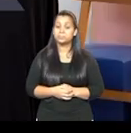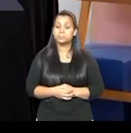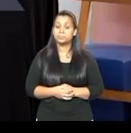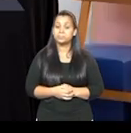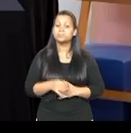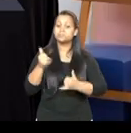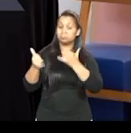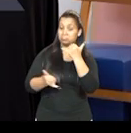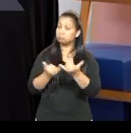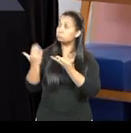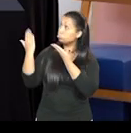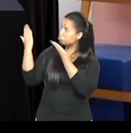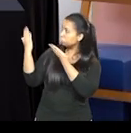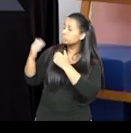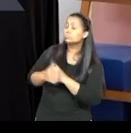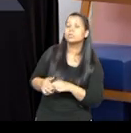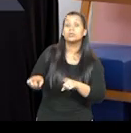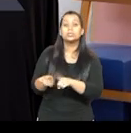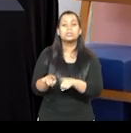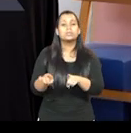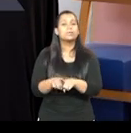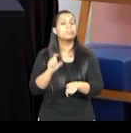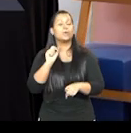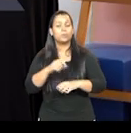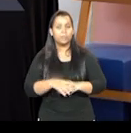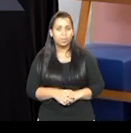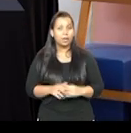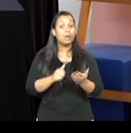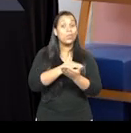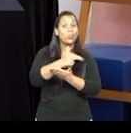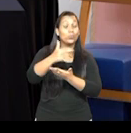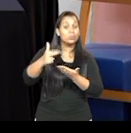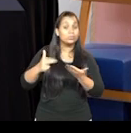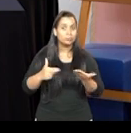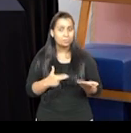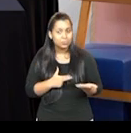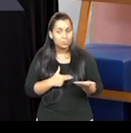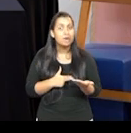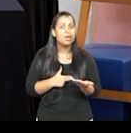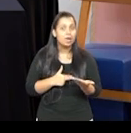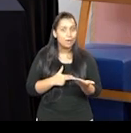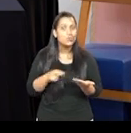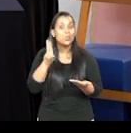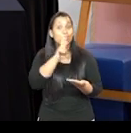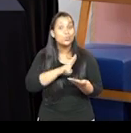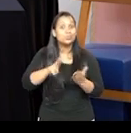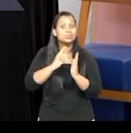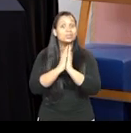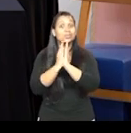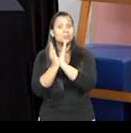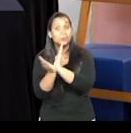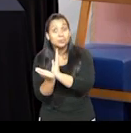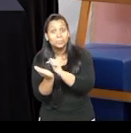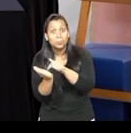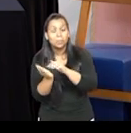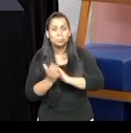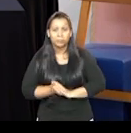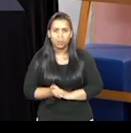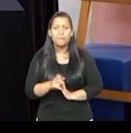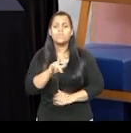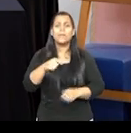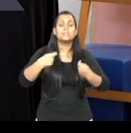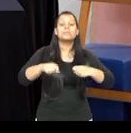Além das brincadeiras, vou propor um desenho de observação utilizando a sombra. Você só vai precisar